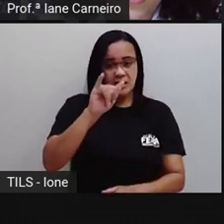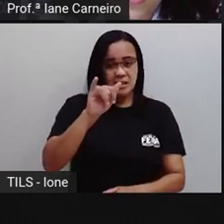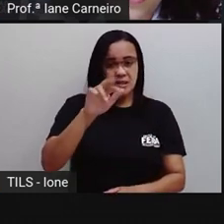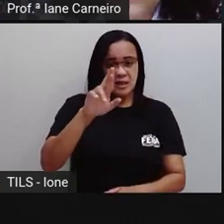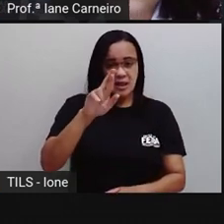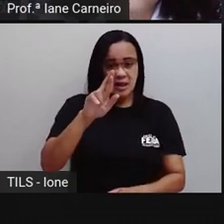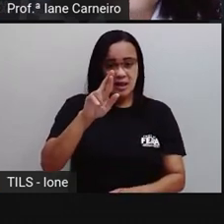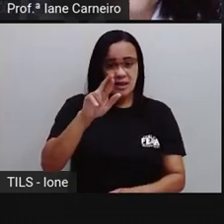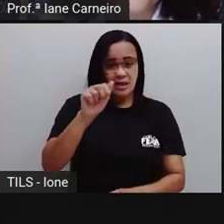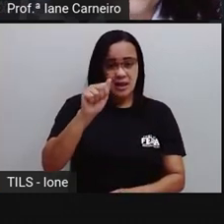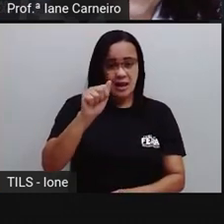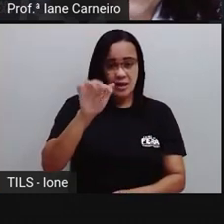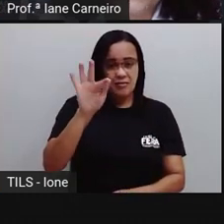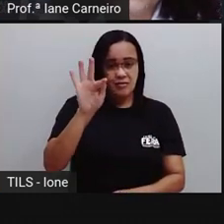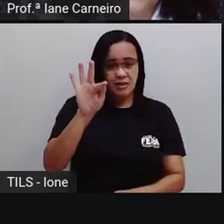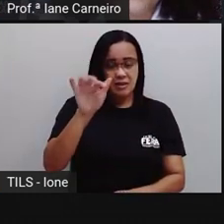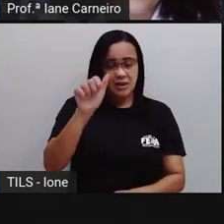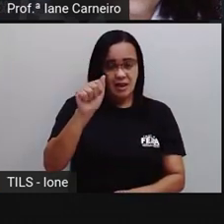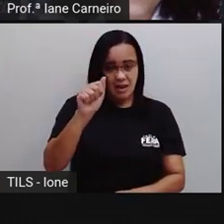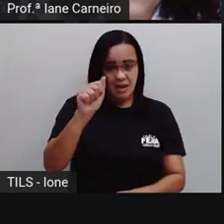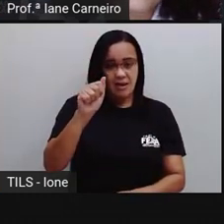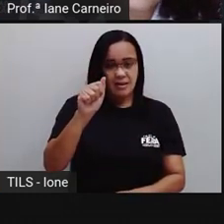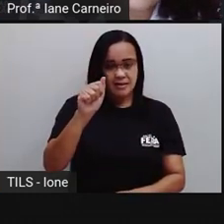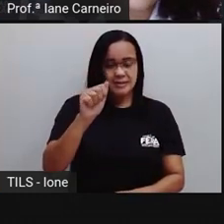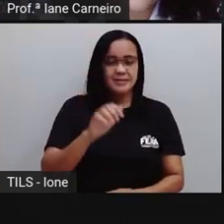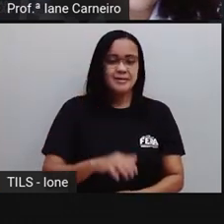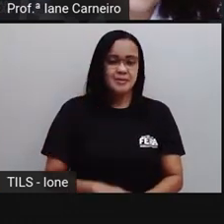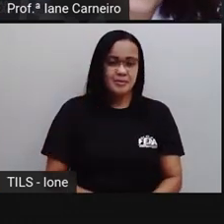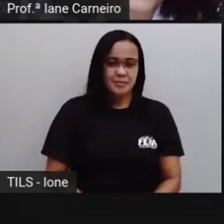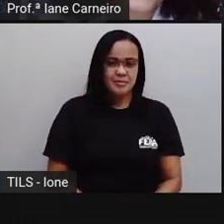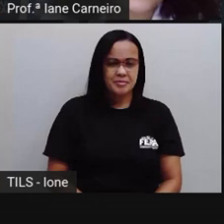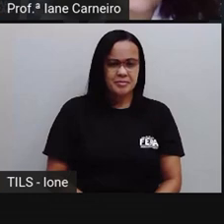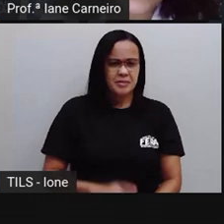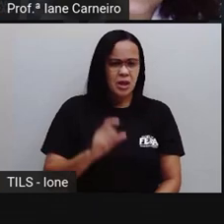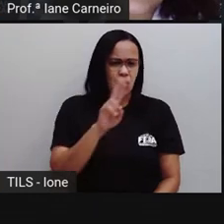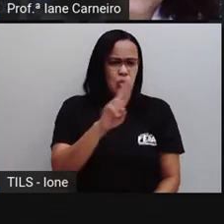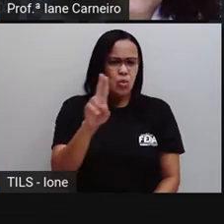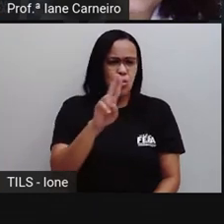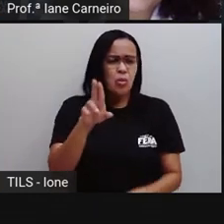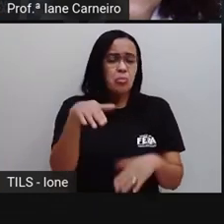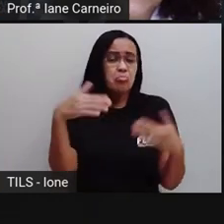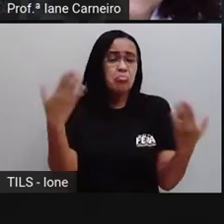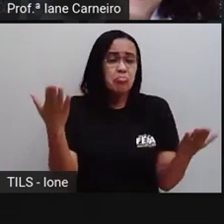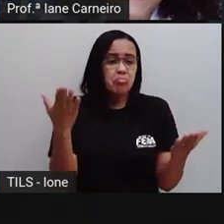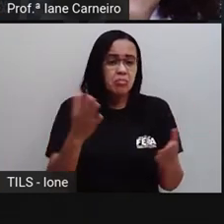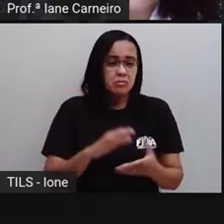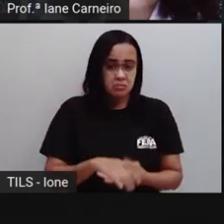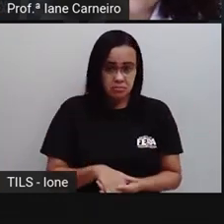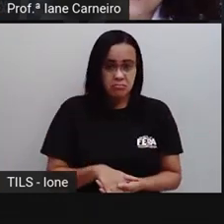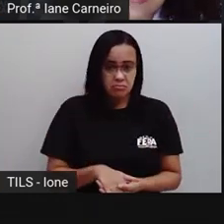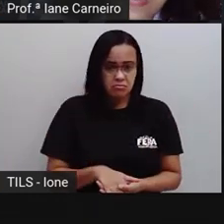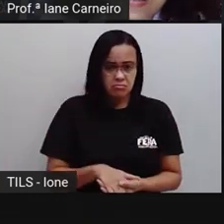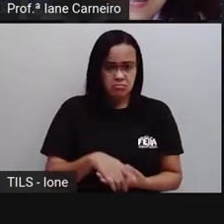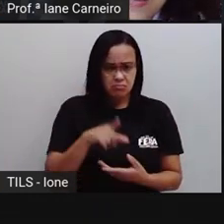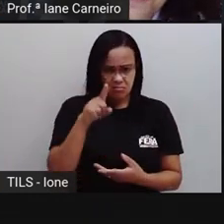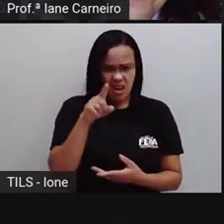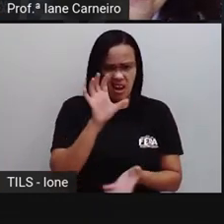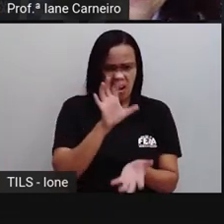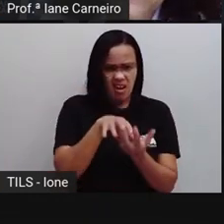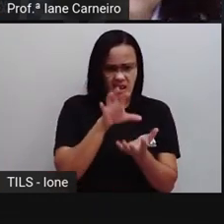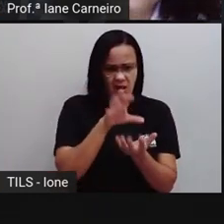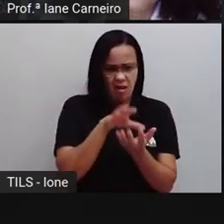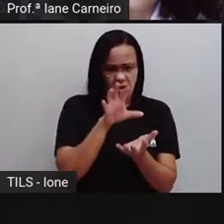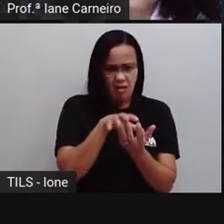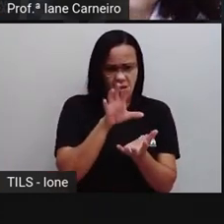real a.c. que nome será que tá escrito aqui será que é Jacaré